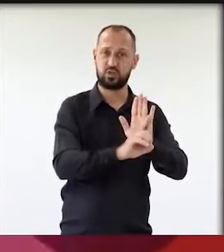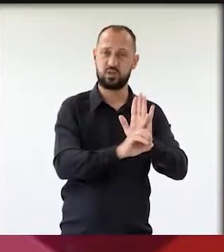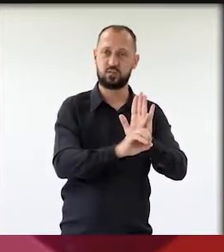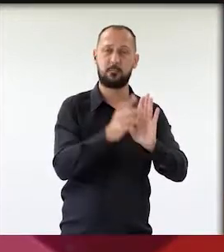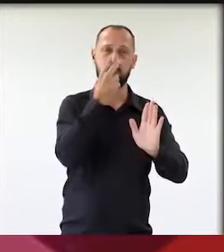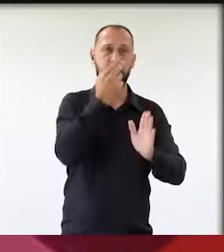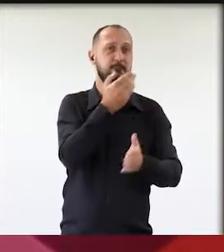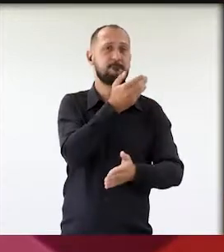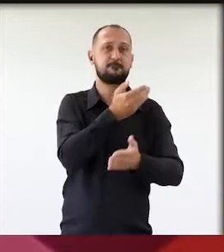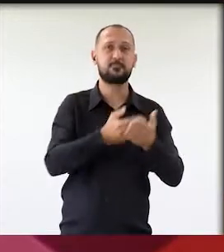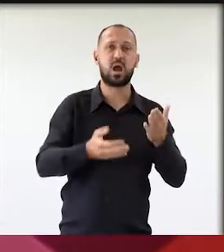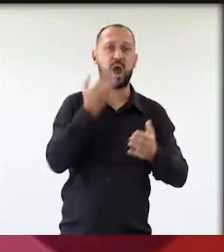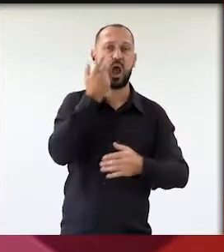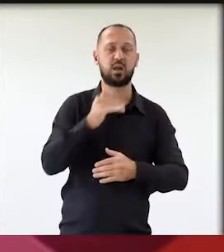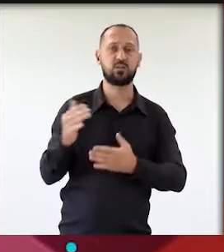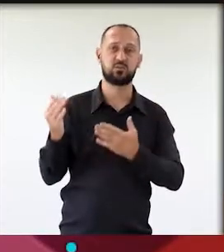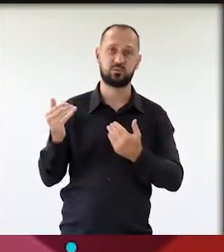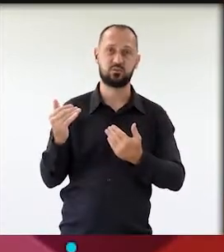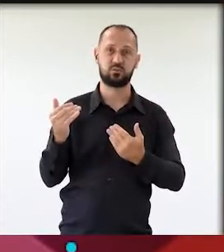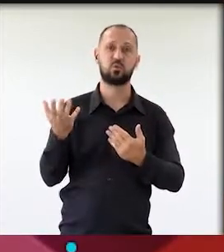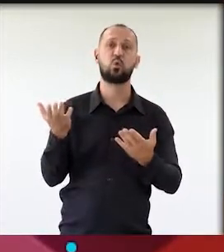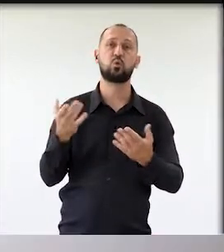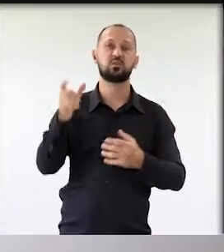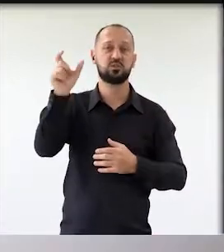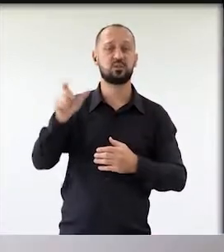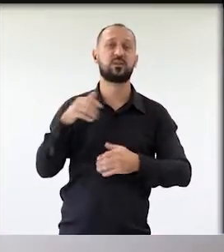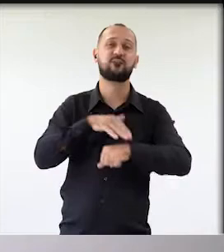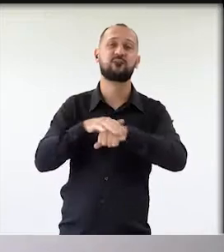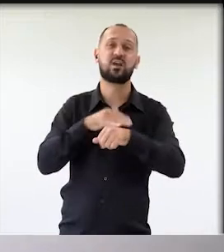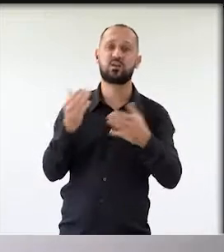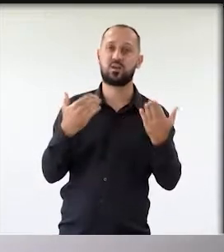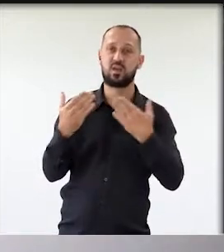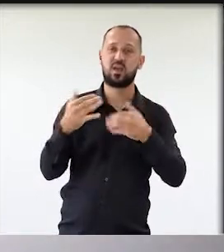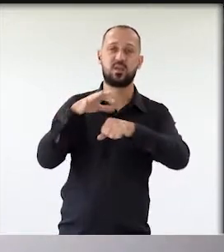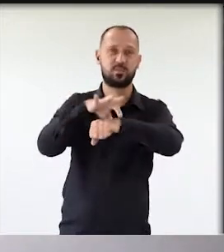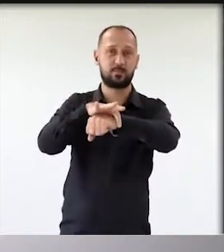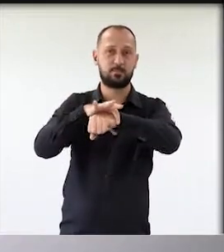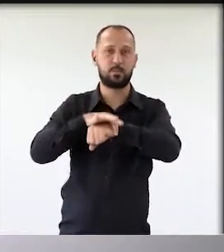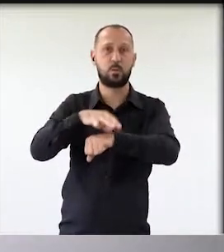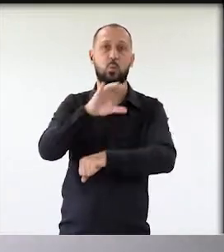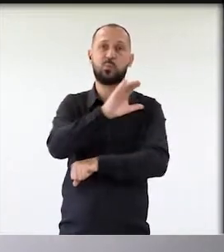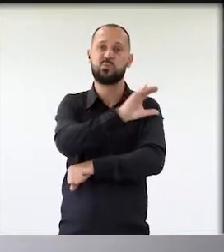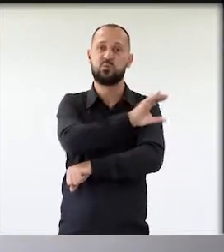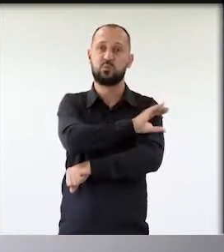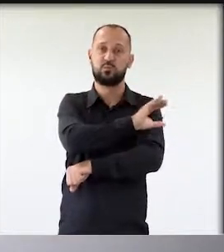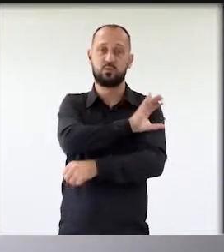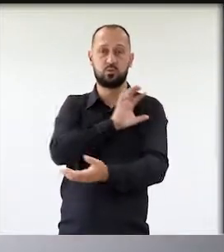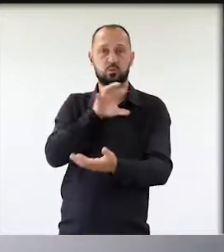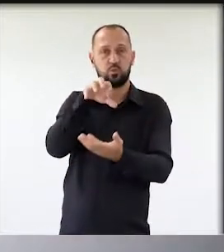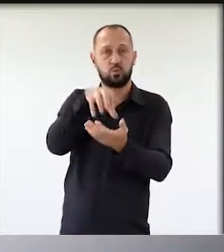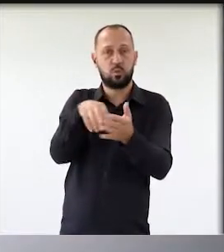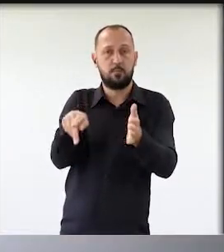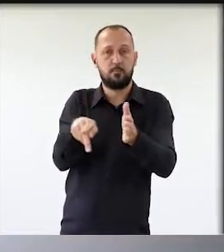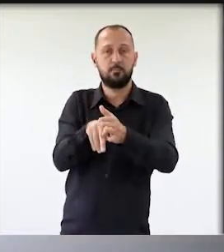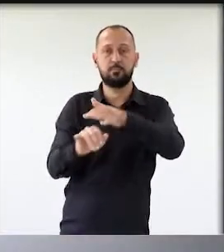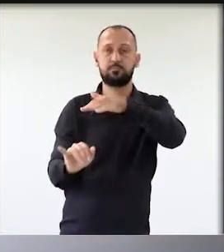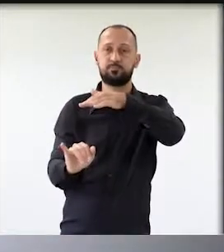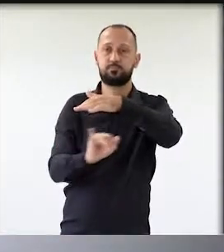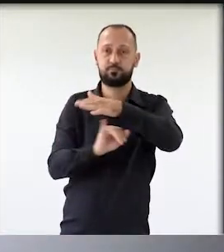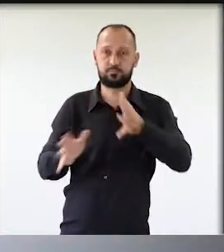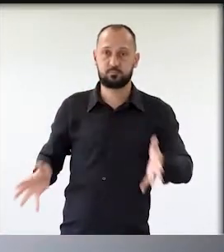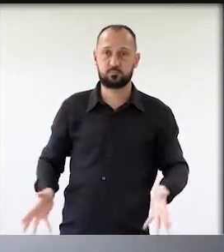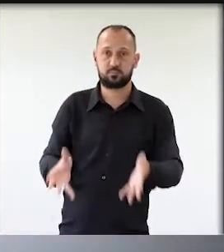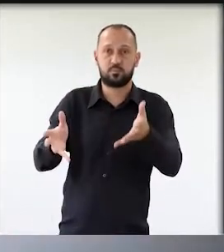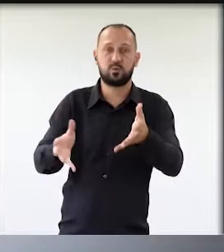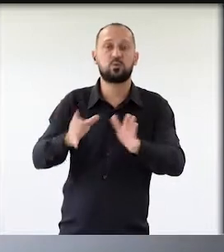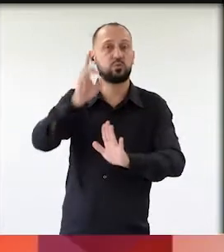do adolescente. E o nosso bate-papo dessa edição é com a defensora pública, coordenadora do Núcleo